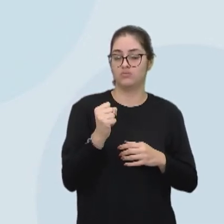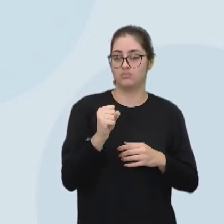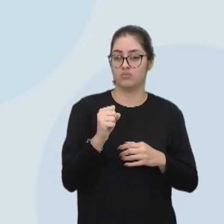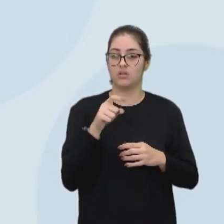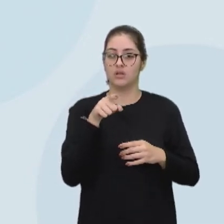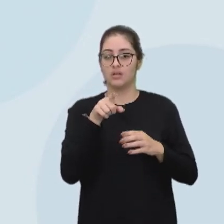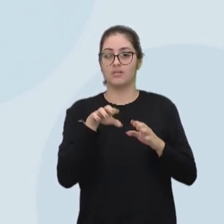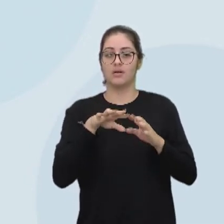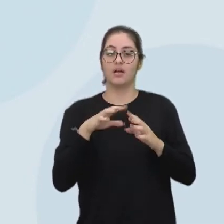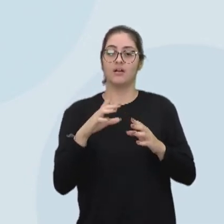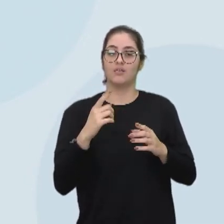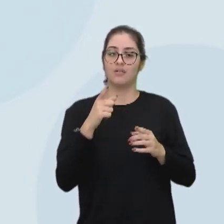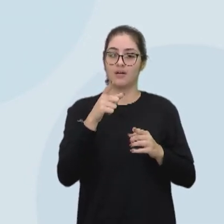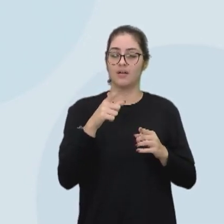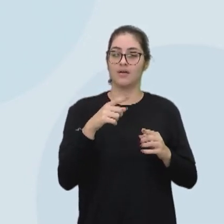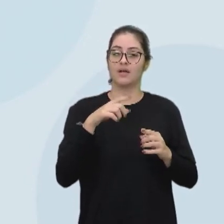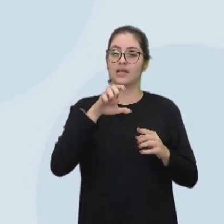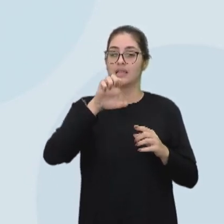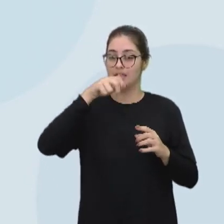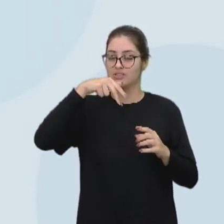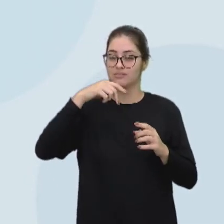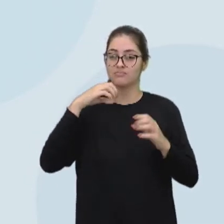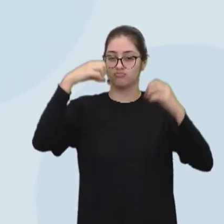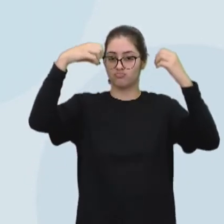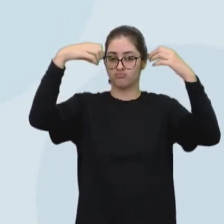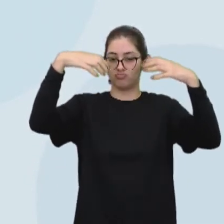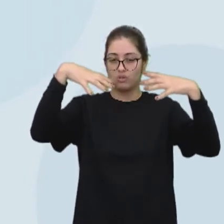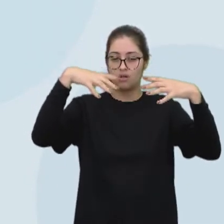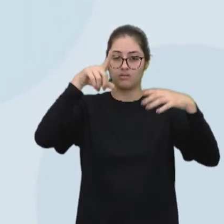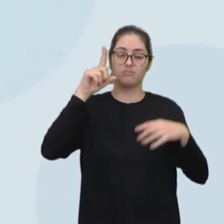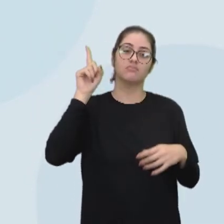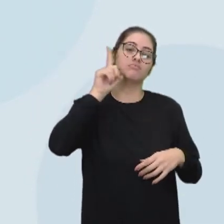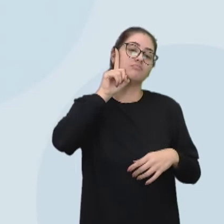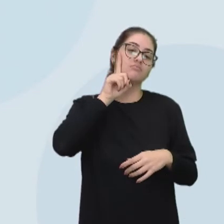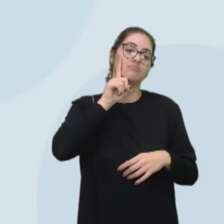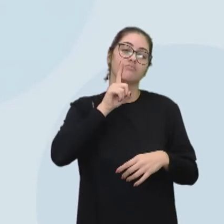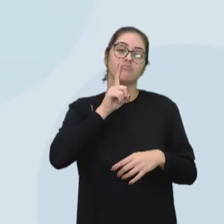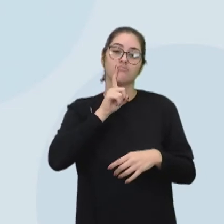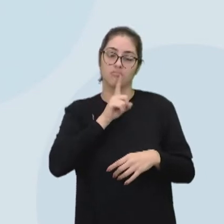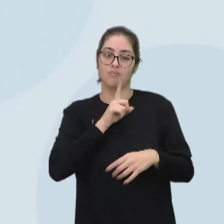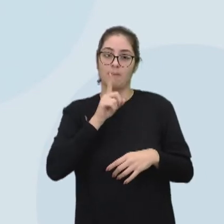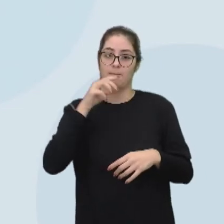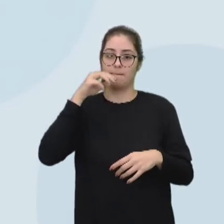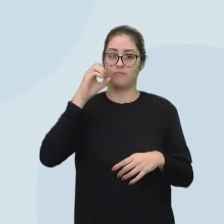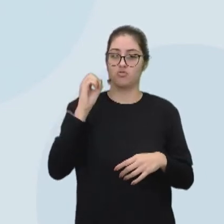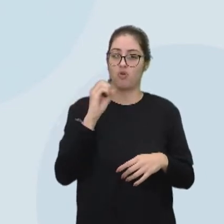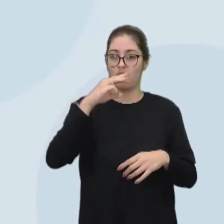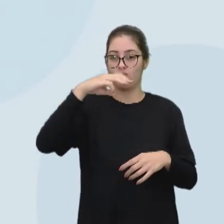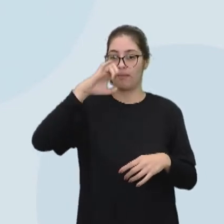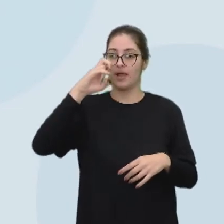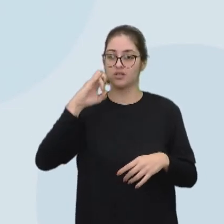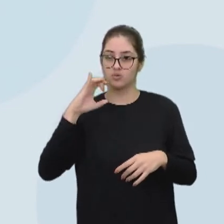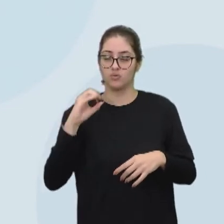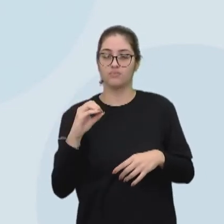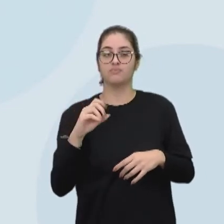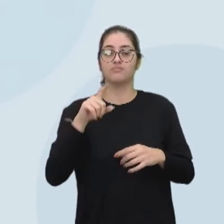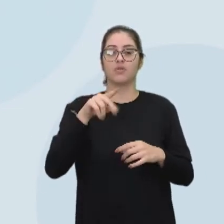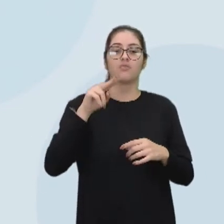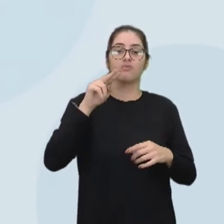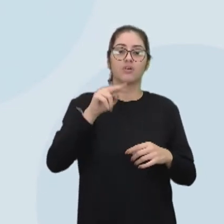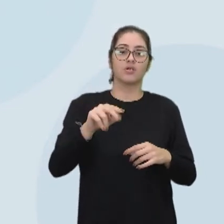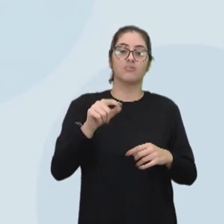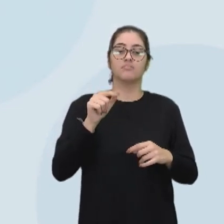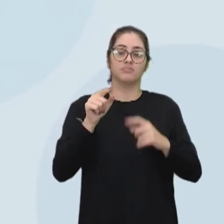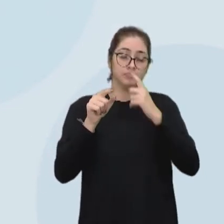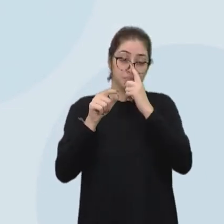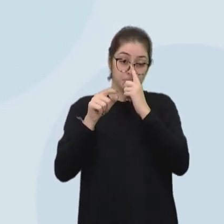atmosférica, uma central de energia, né, nos Estados Unidos, lá no Novo México, né? Então a gente observa aí, né, o alto